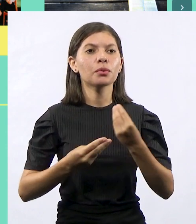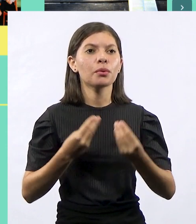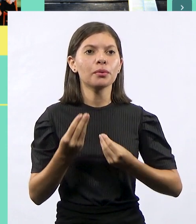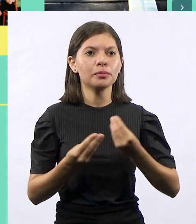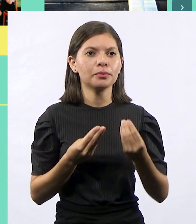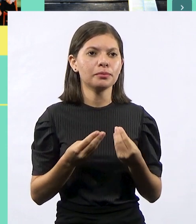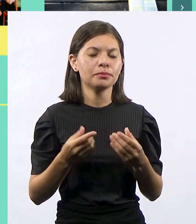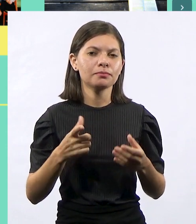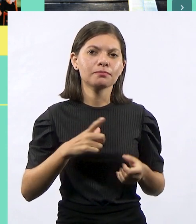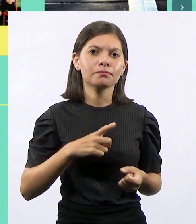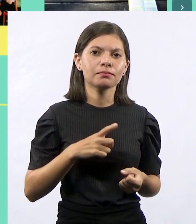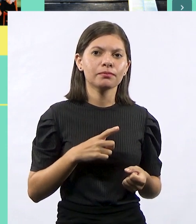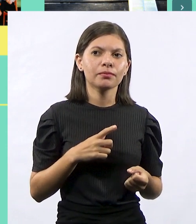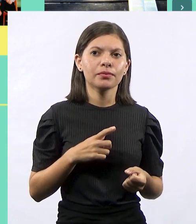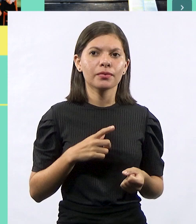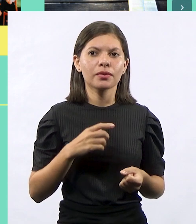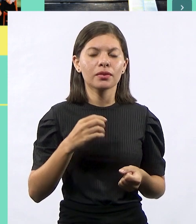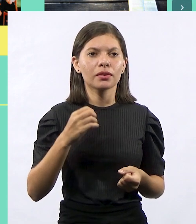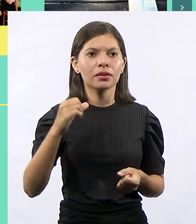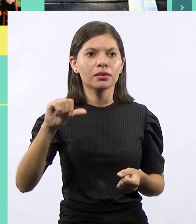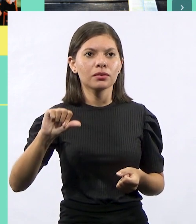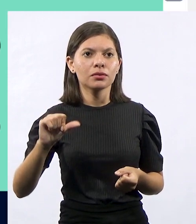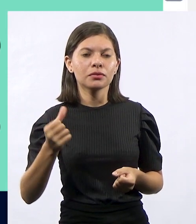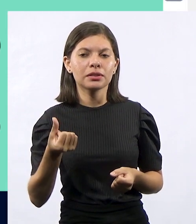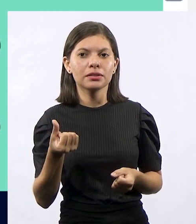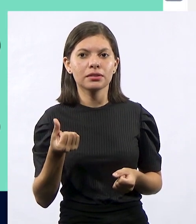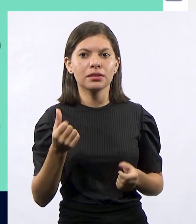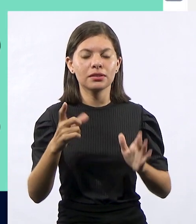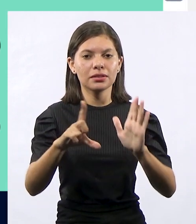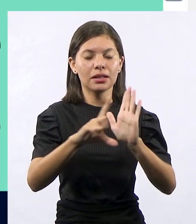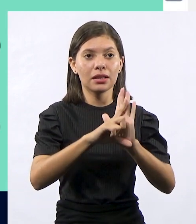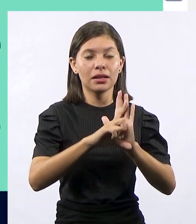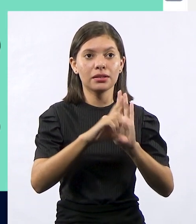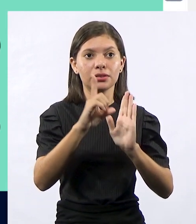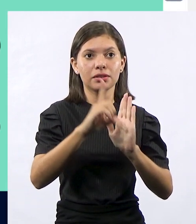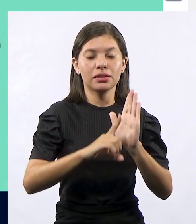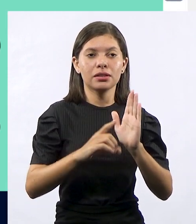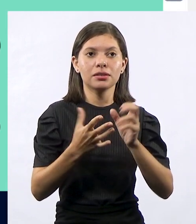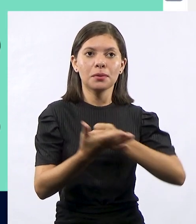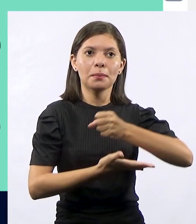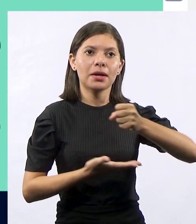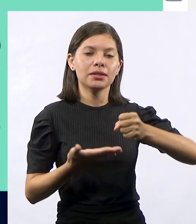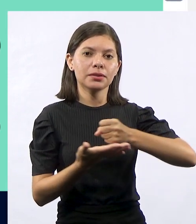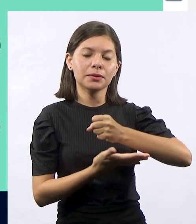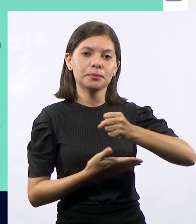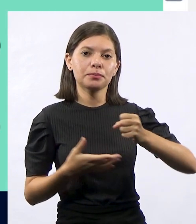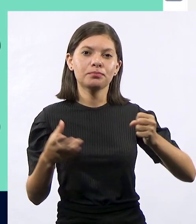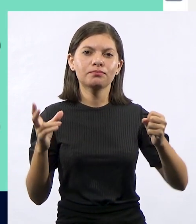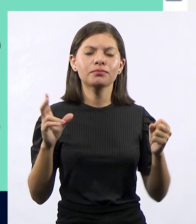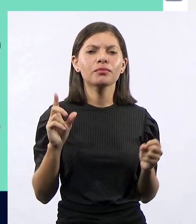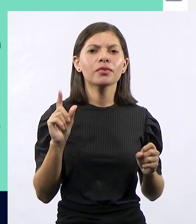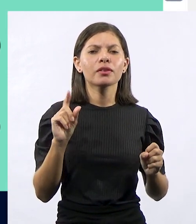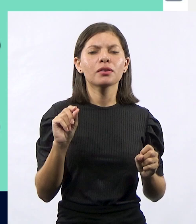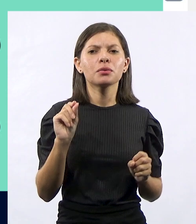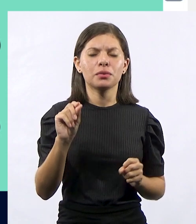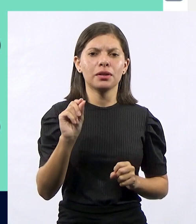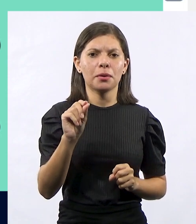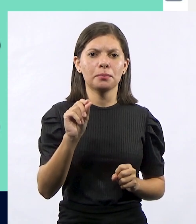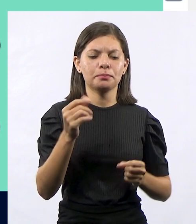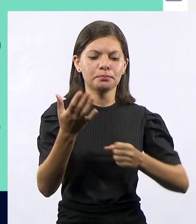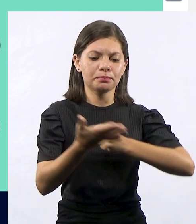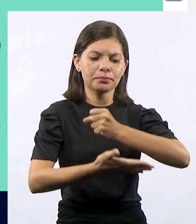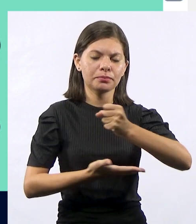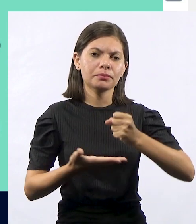como que a gente tem? Então, a partir de 96, a gente tem a Lei de Diretrizes e Bases. E ela vai tratar